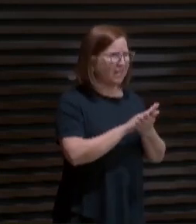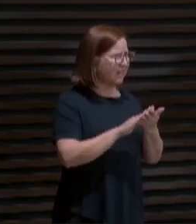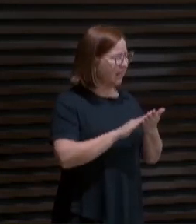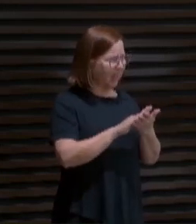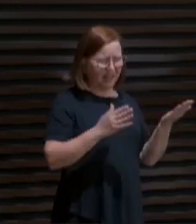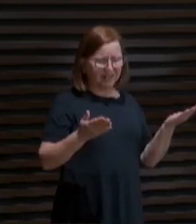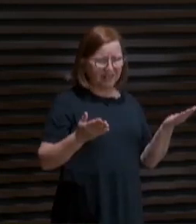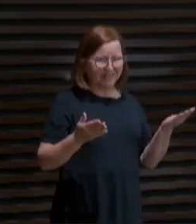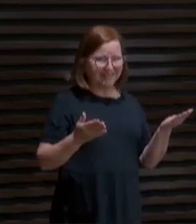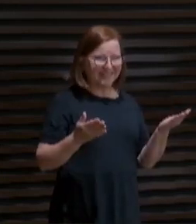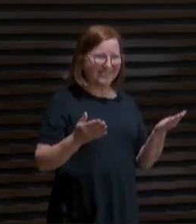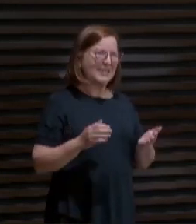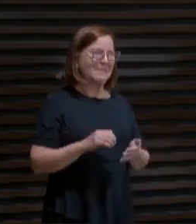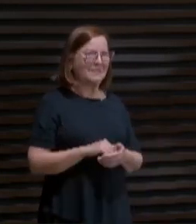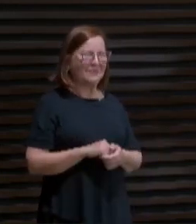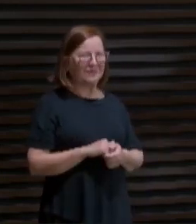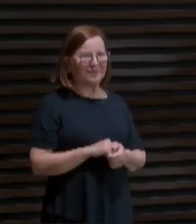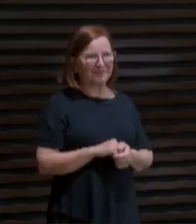atualizando.